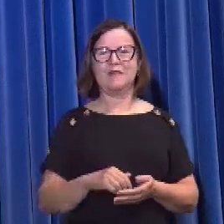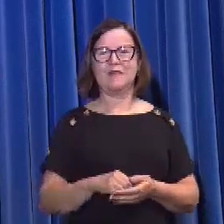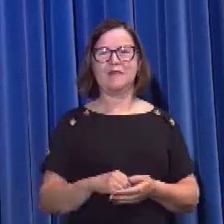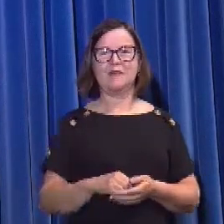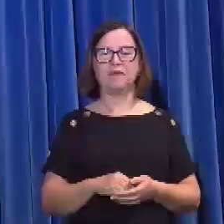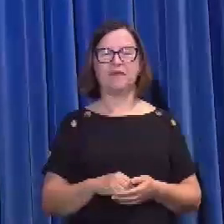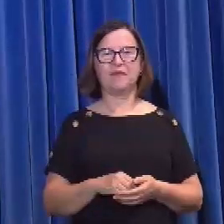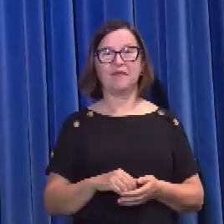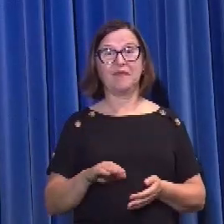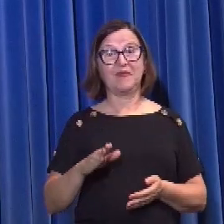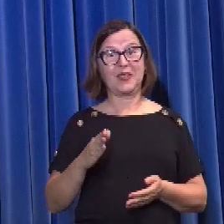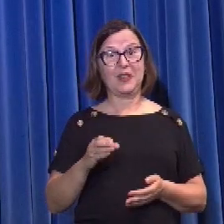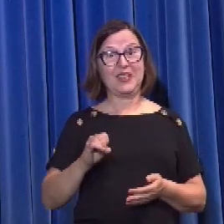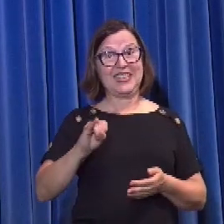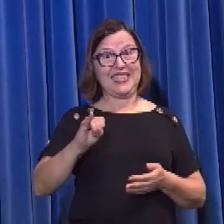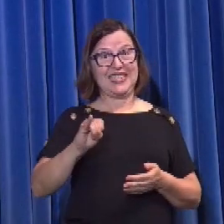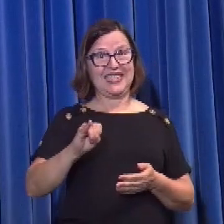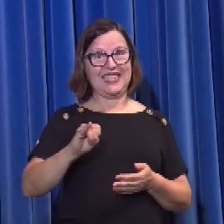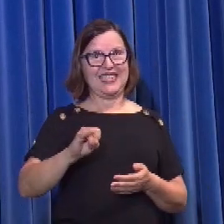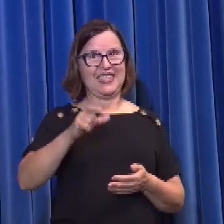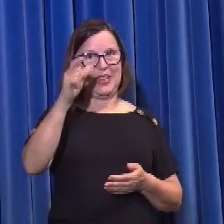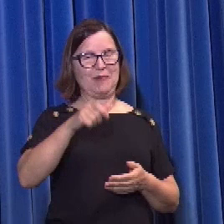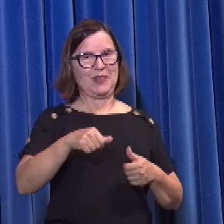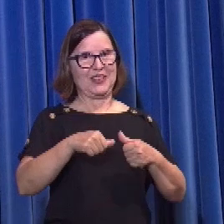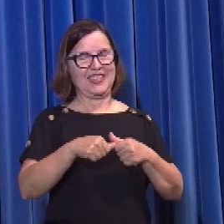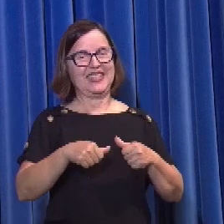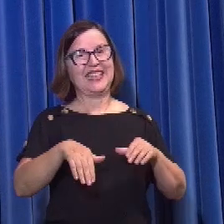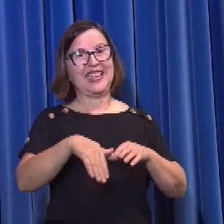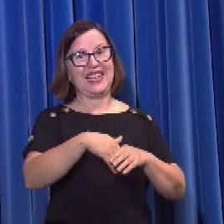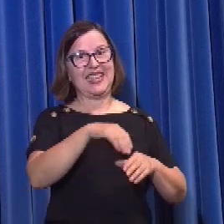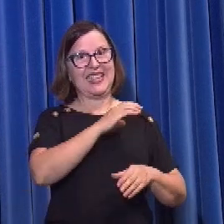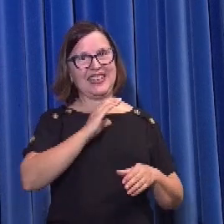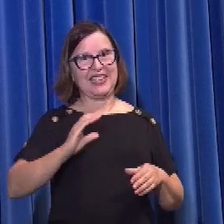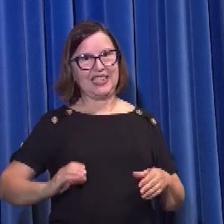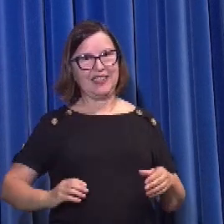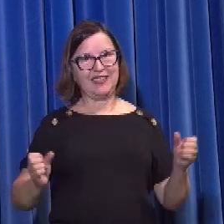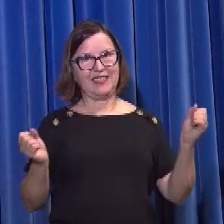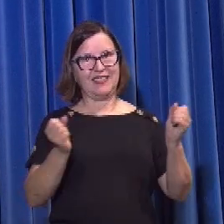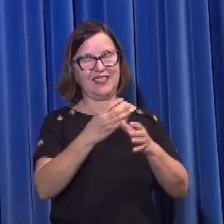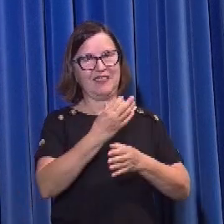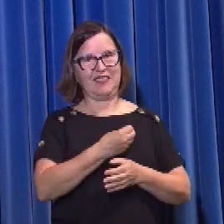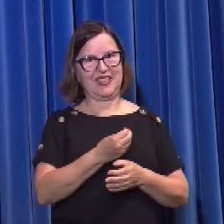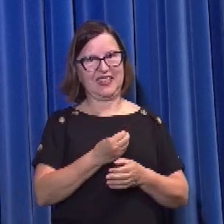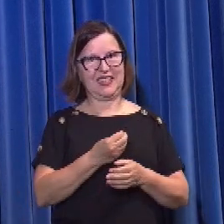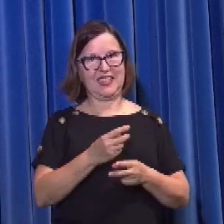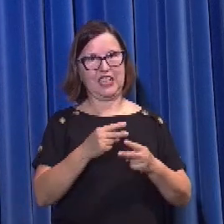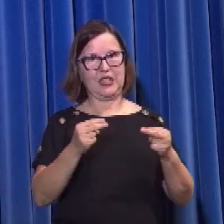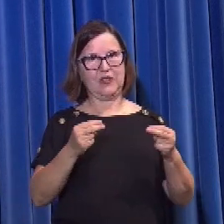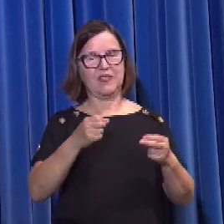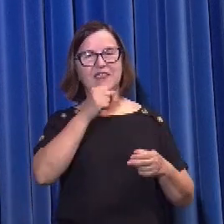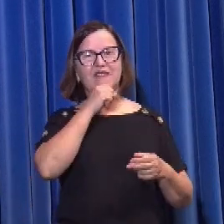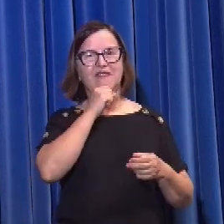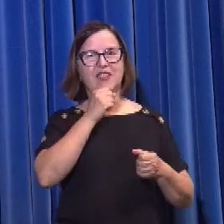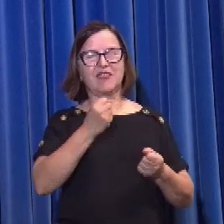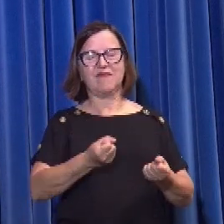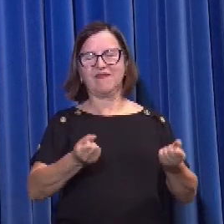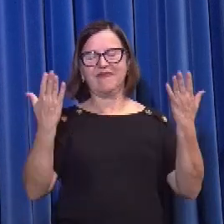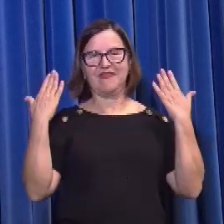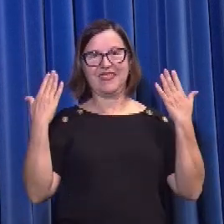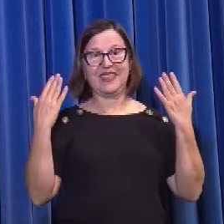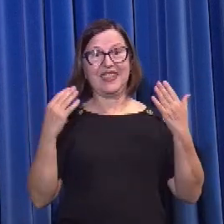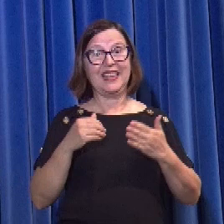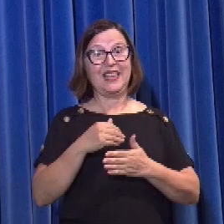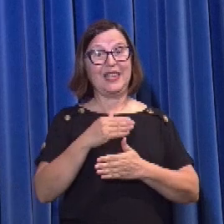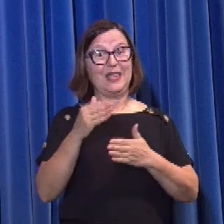E assim, se alguém está em Cristo, é nova criatura. As coisas antigas já passaram, eis que